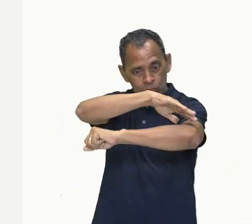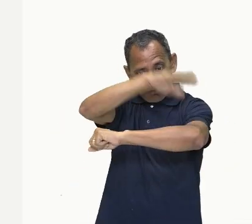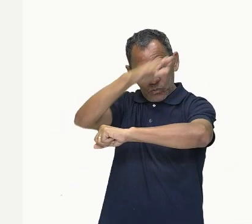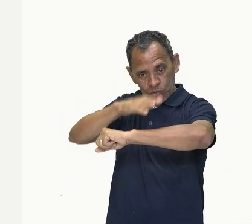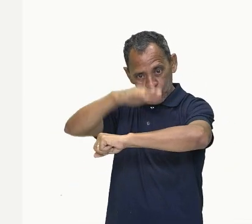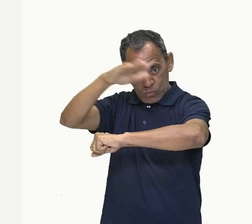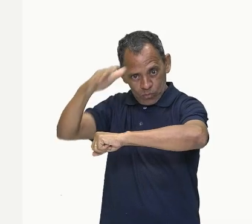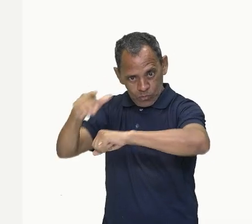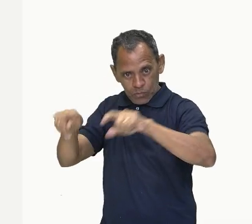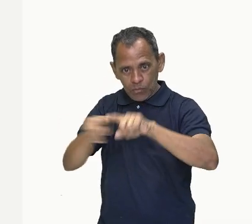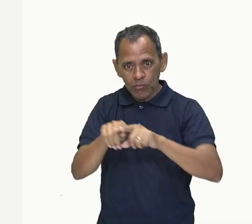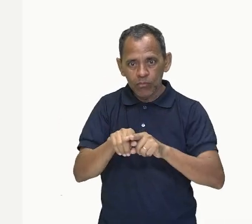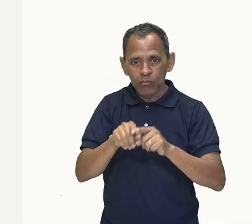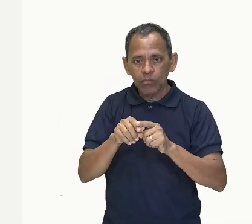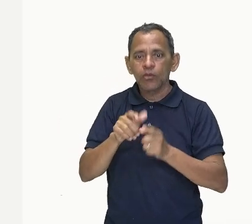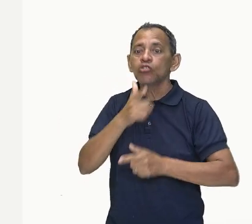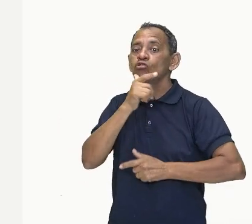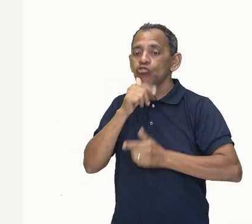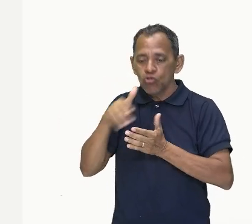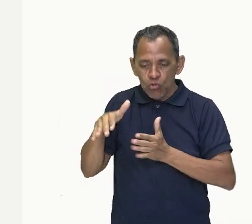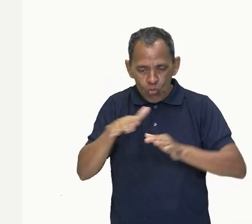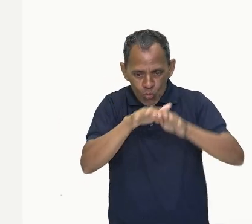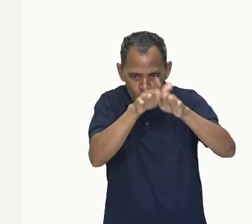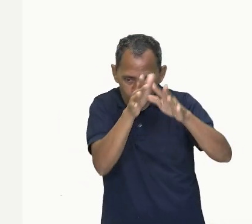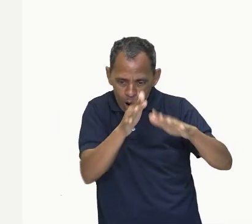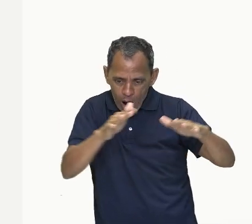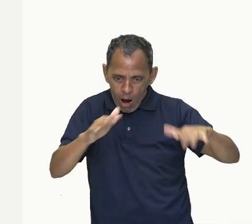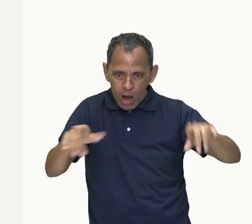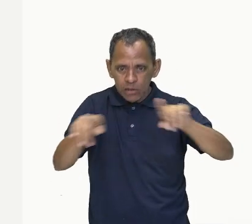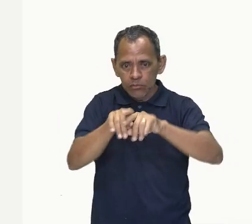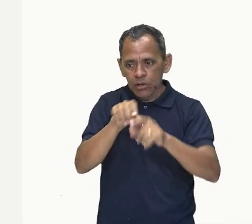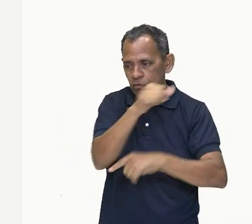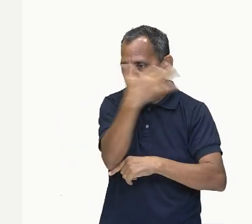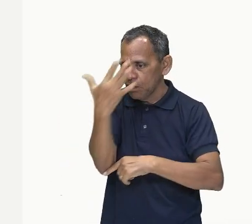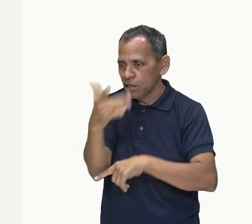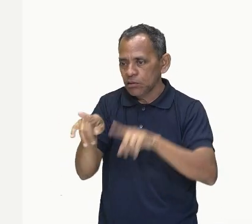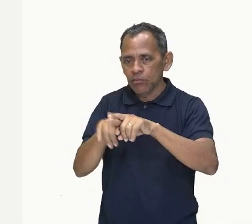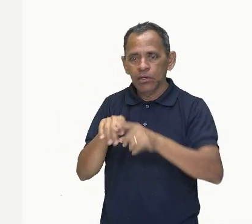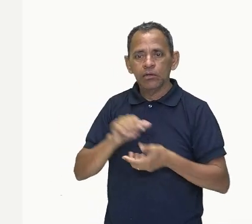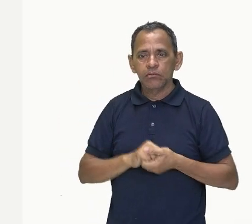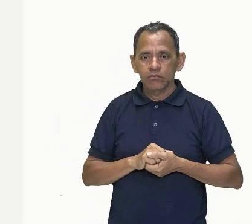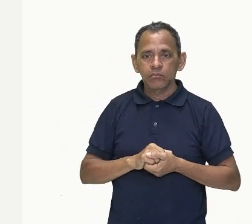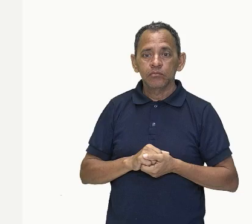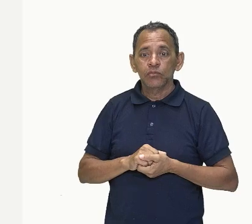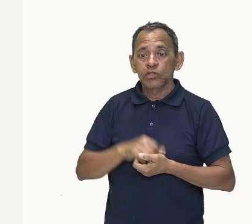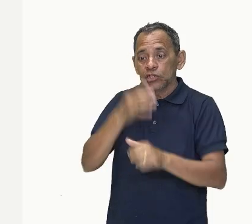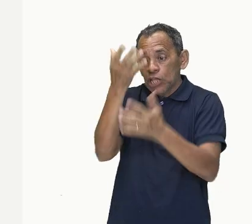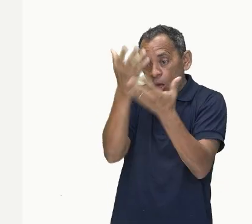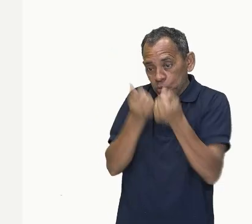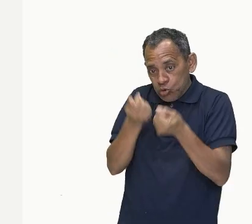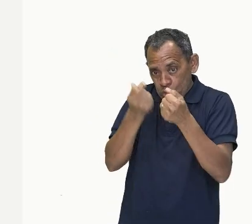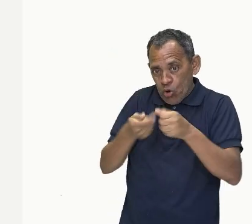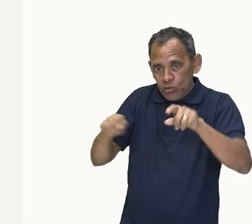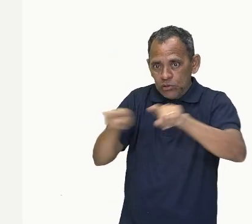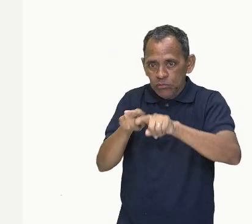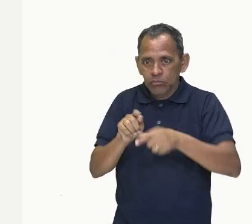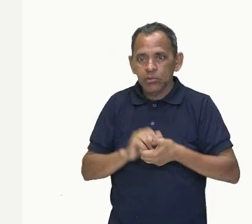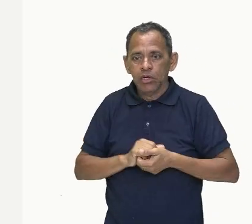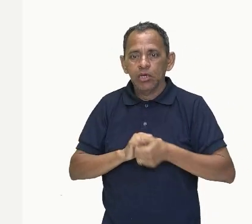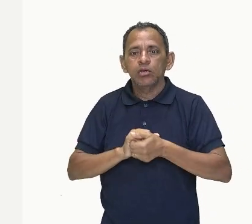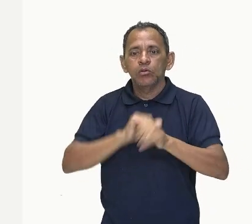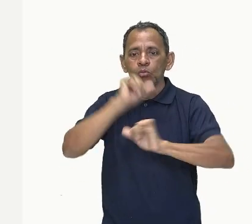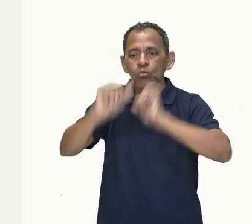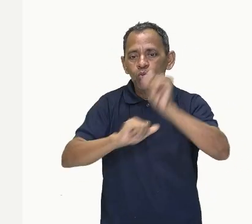as florestas. Esses corpos que estão aqui, eles absorvem essa radiação solar, transformam em energia infravermelha, que